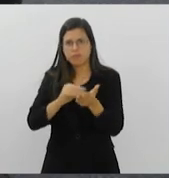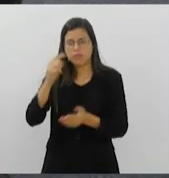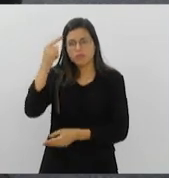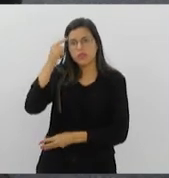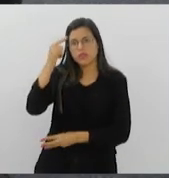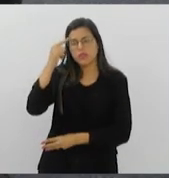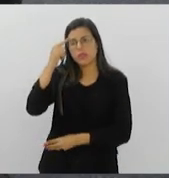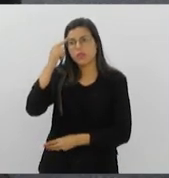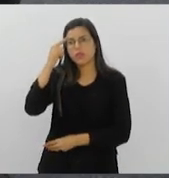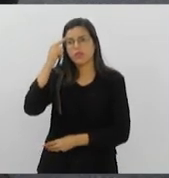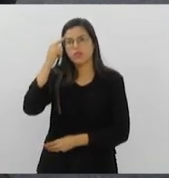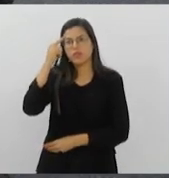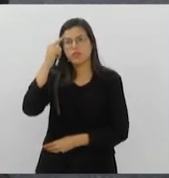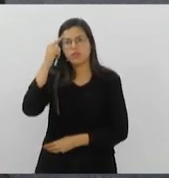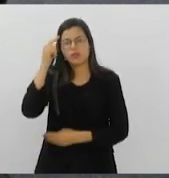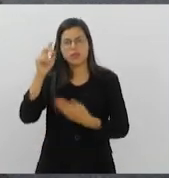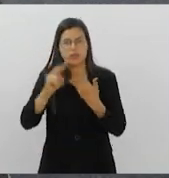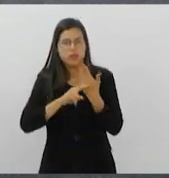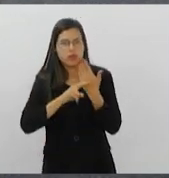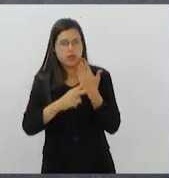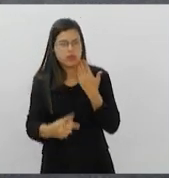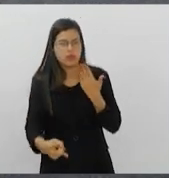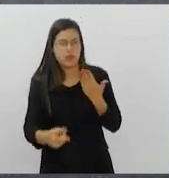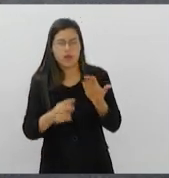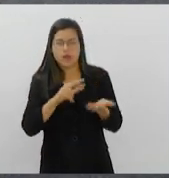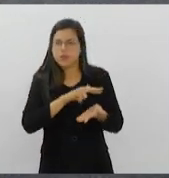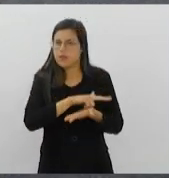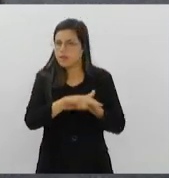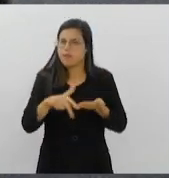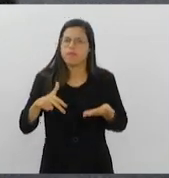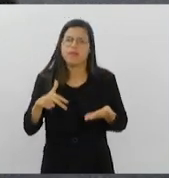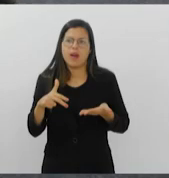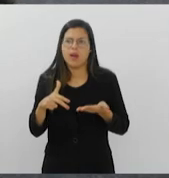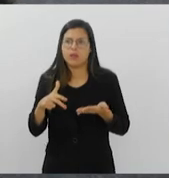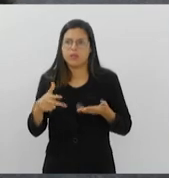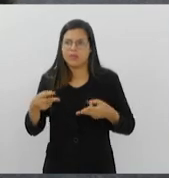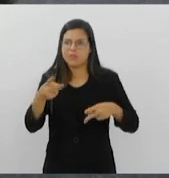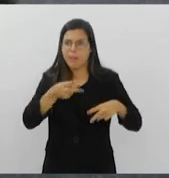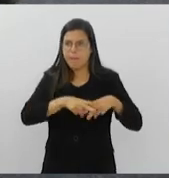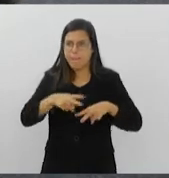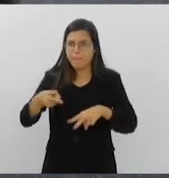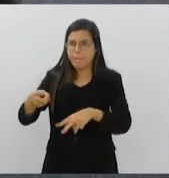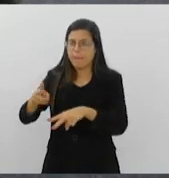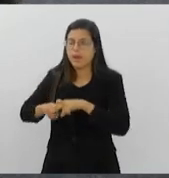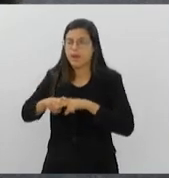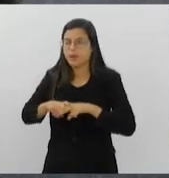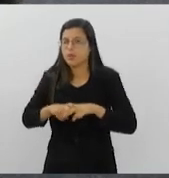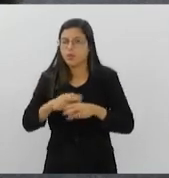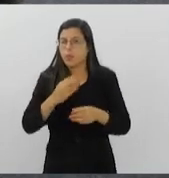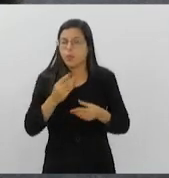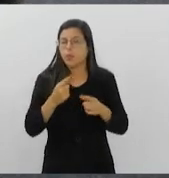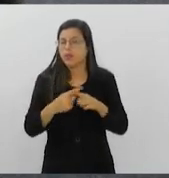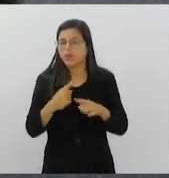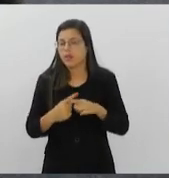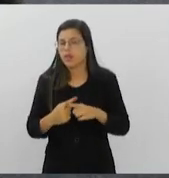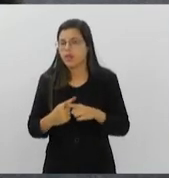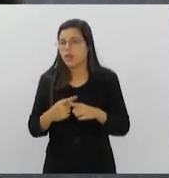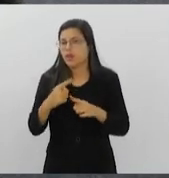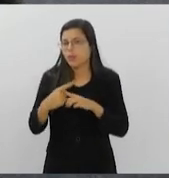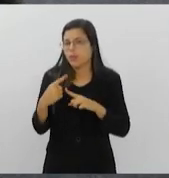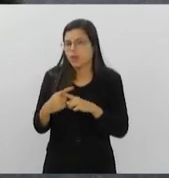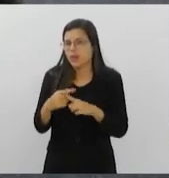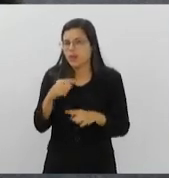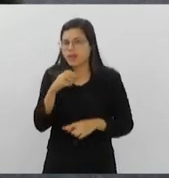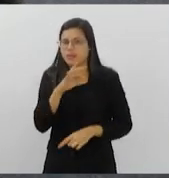quais são as consequências. Vários Segovios sendo presos por pensão alimentícia. E a gente viu os outros